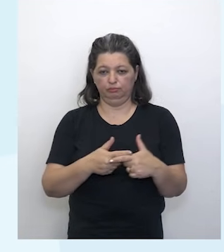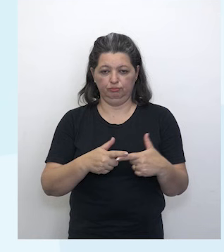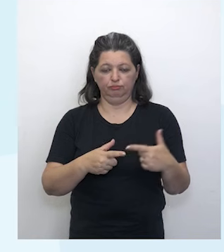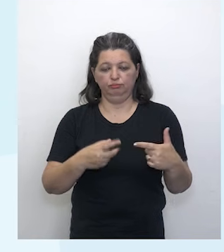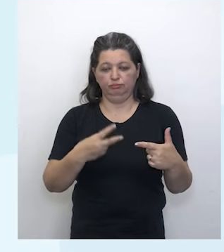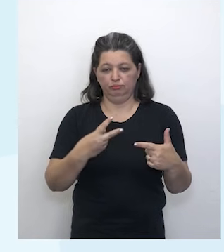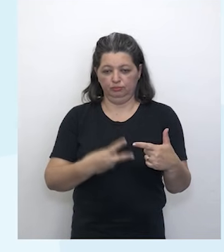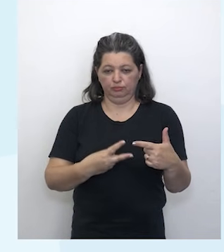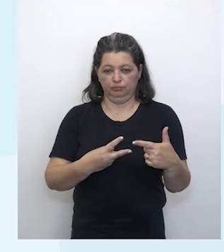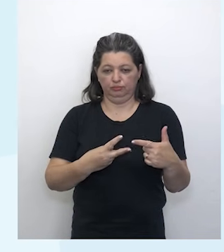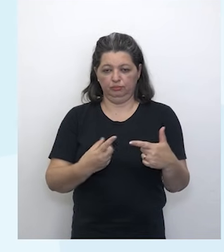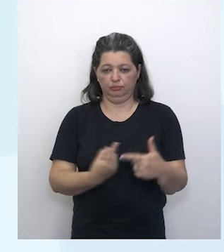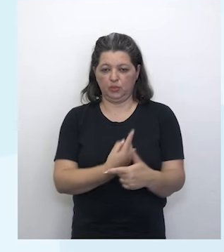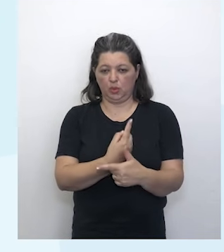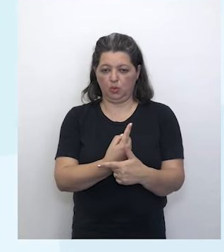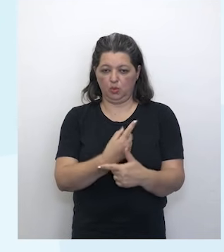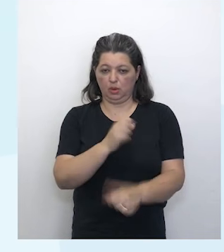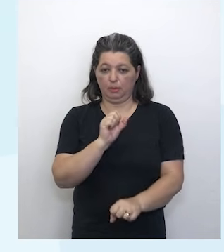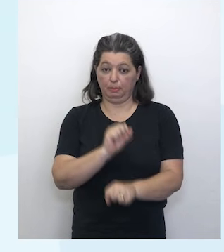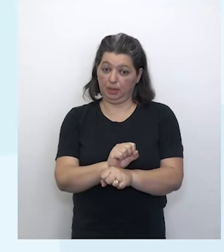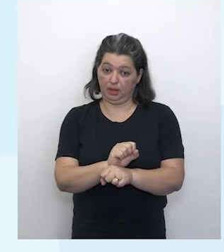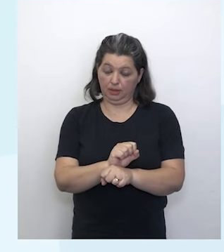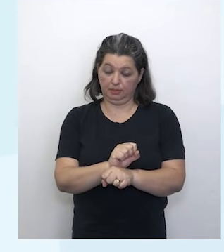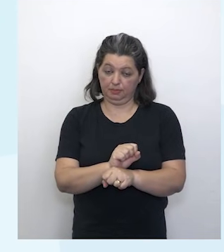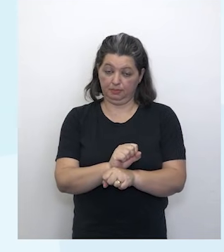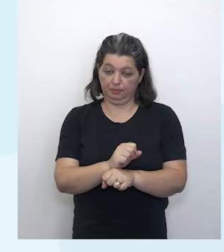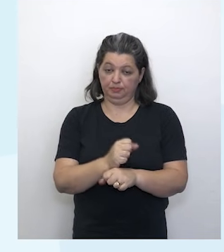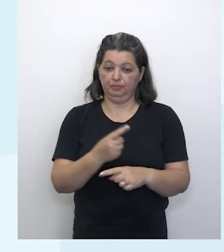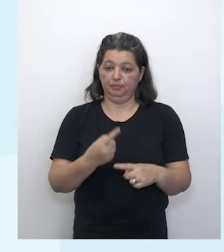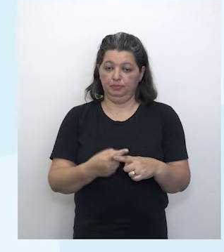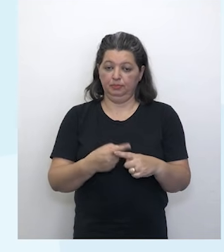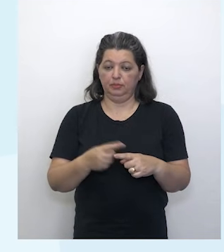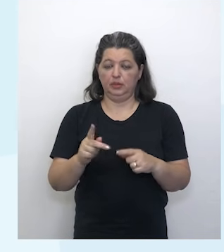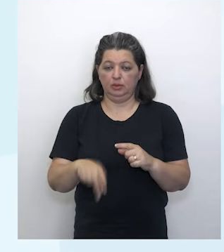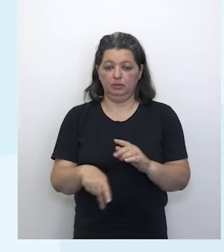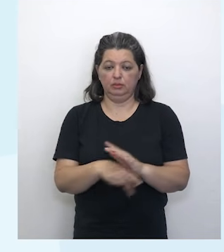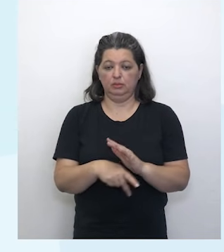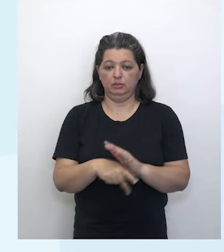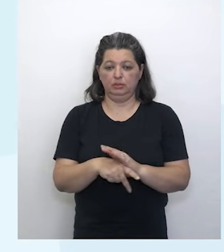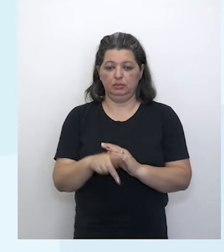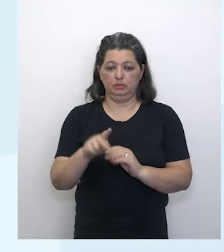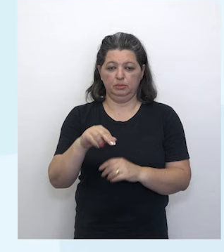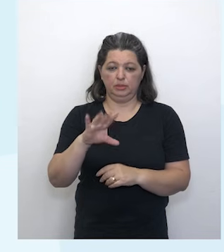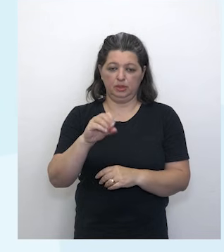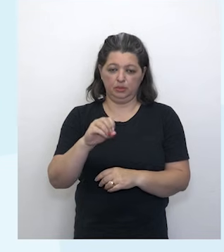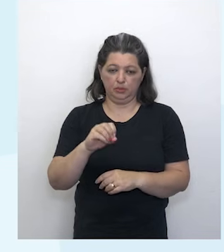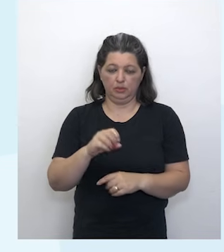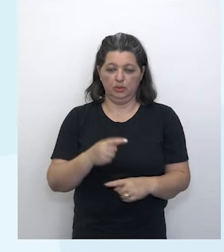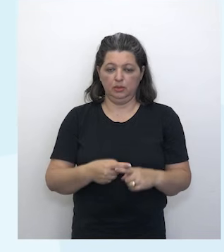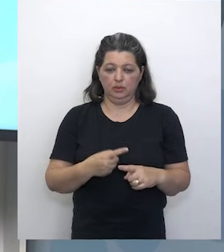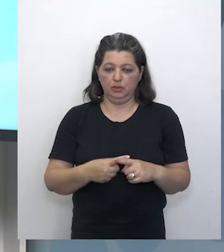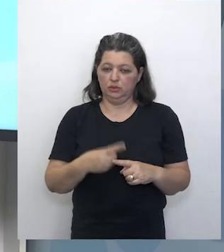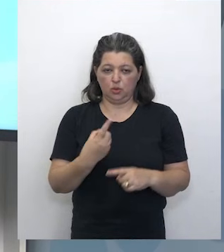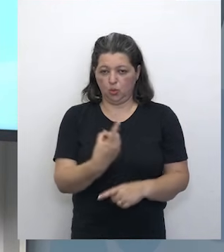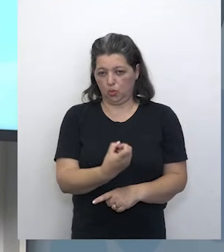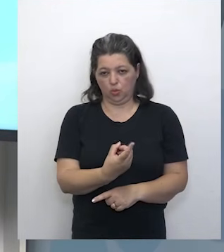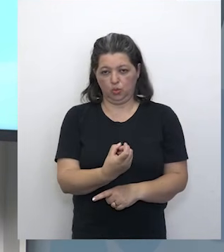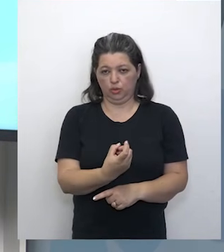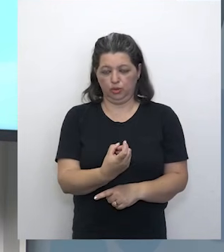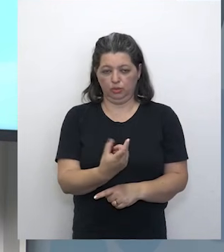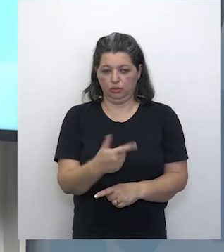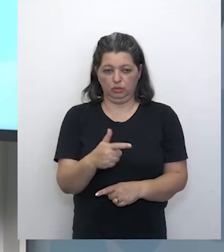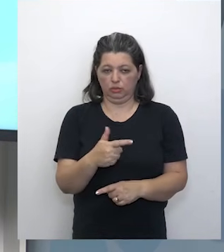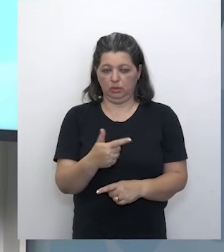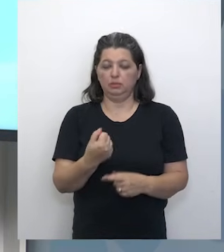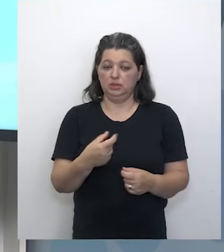dá 1. Daí a gente para, tá certo? Porque a gente divide em primos. E o primo não é O 1 não é primo porque ele só tem um divisor. Para ser